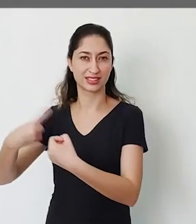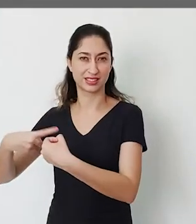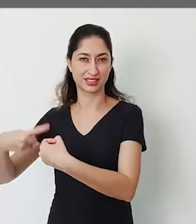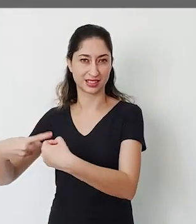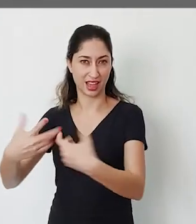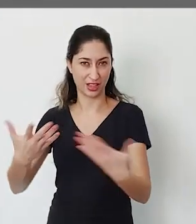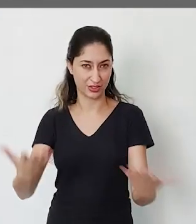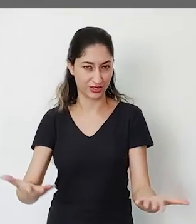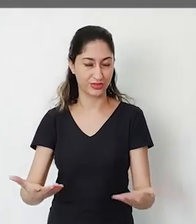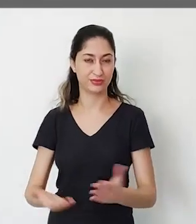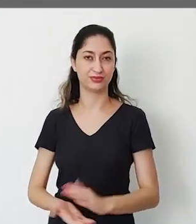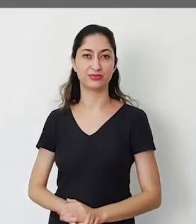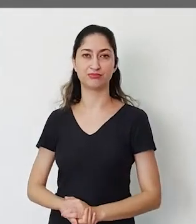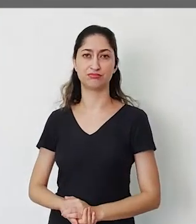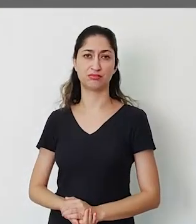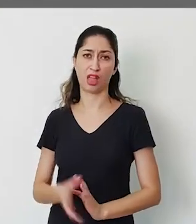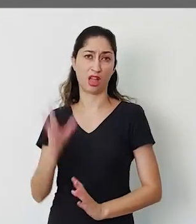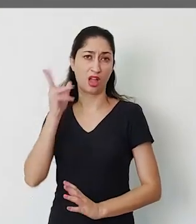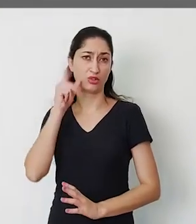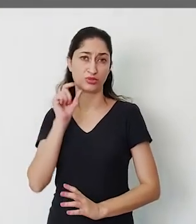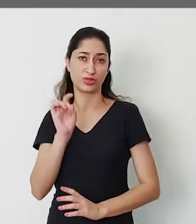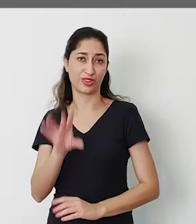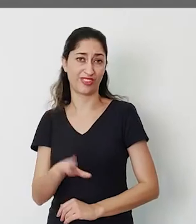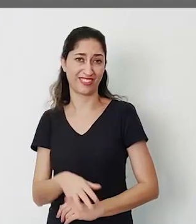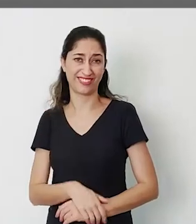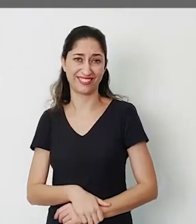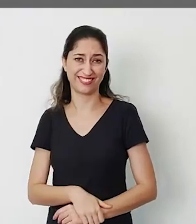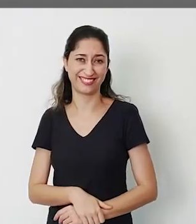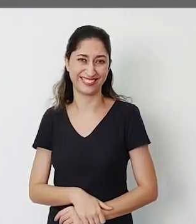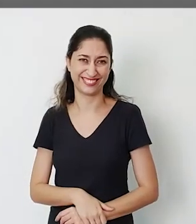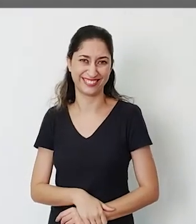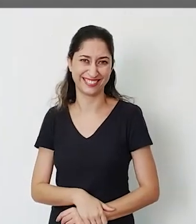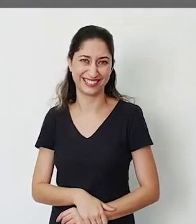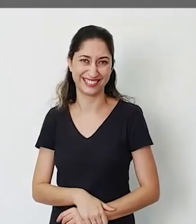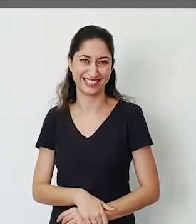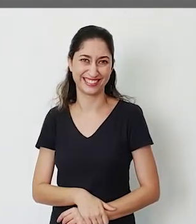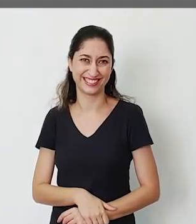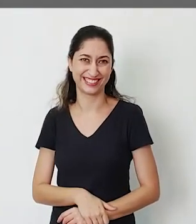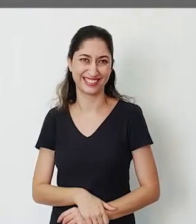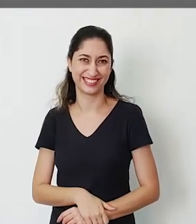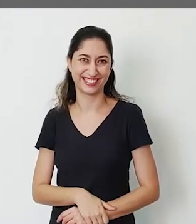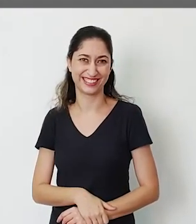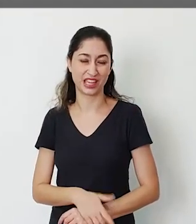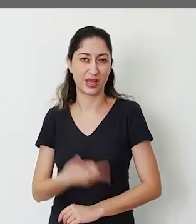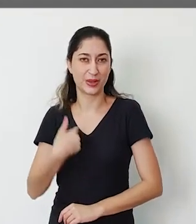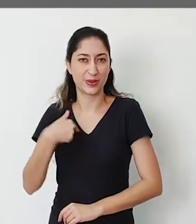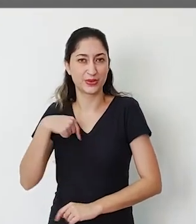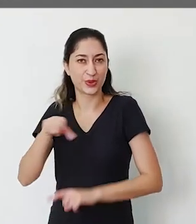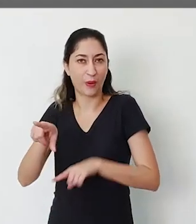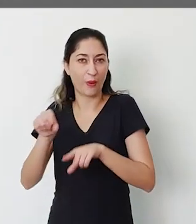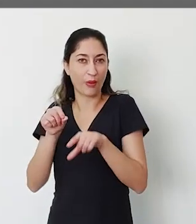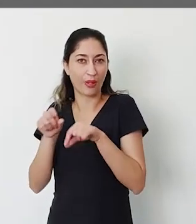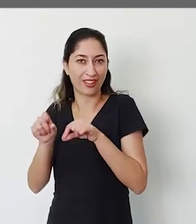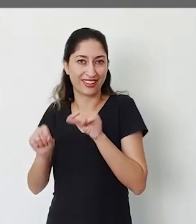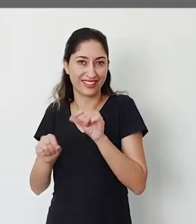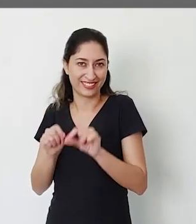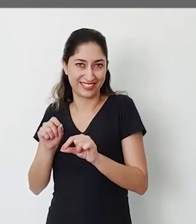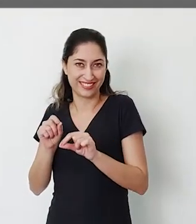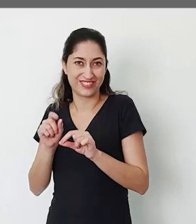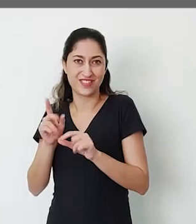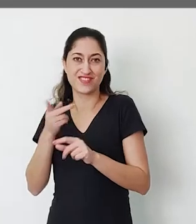antigas, que era brother, e fez parte, principalmente no início dessa trajetória do hip hop aqui na Quebrada, o Cash,